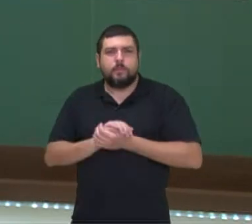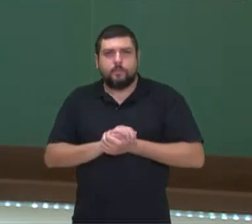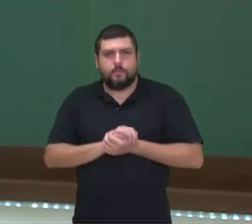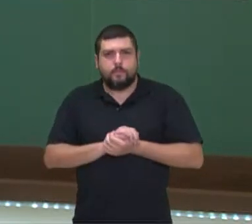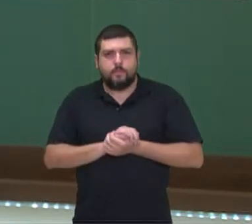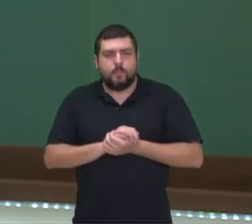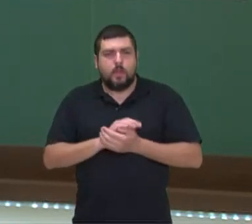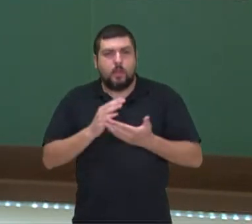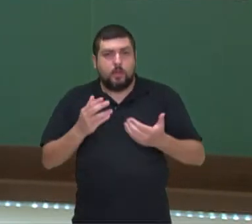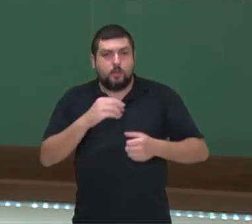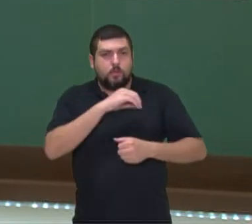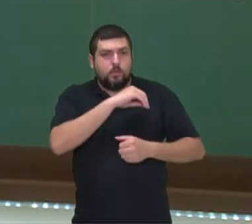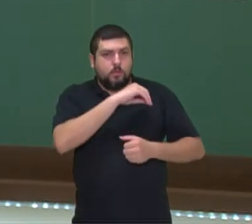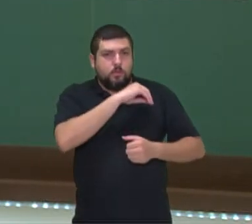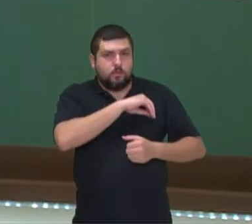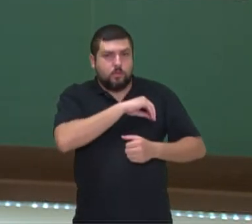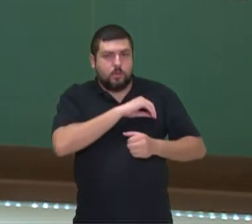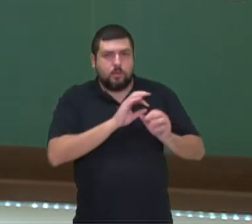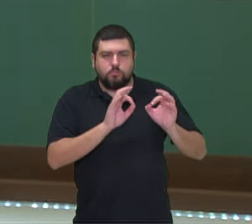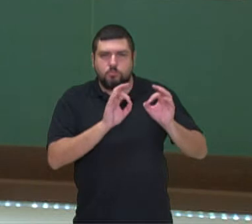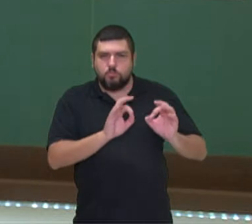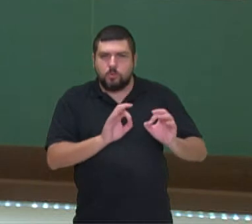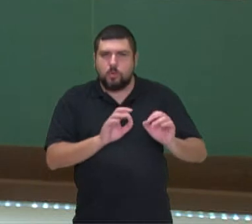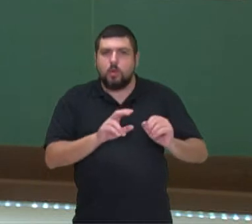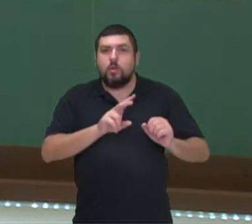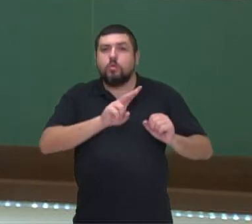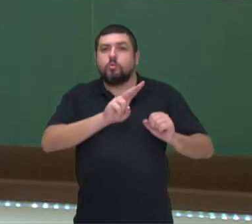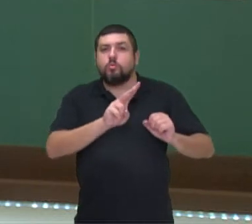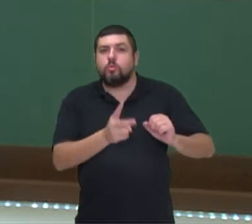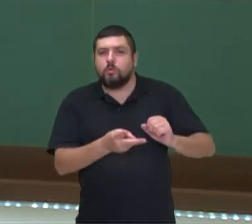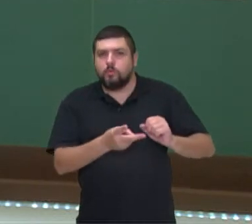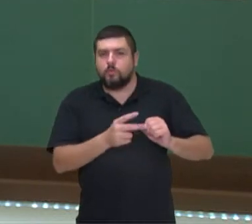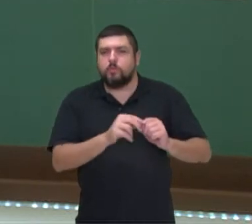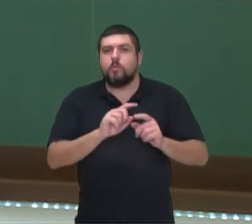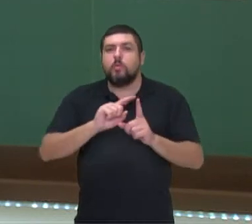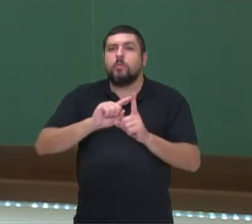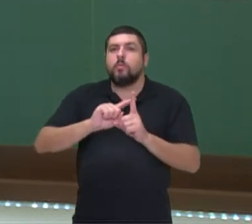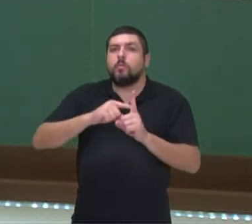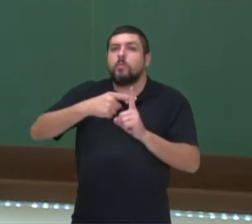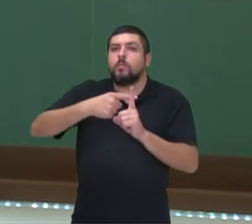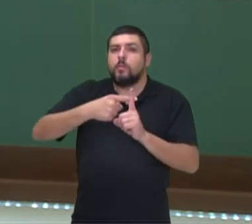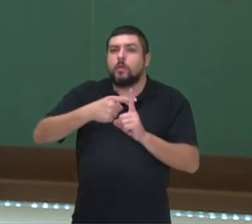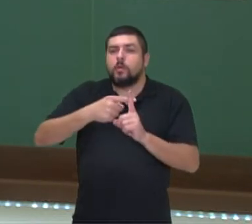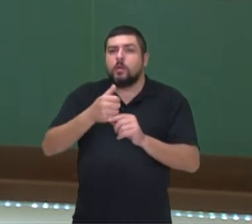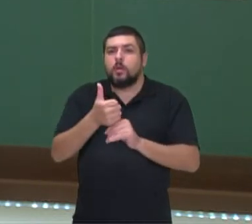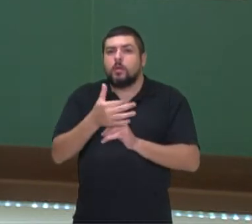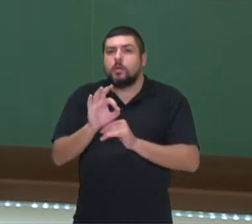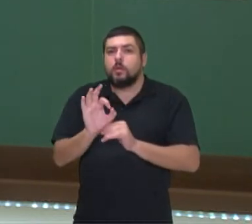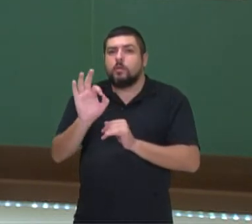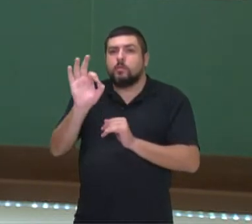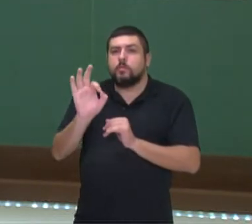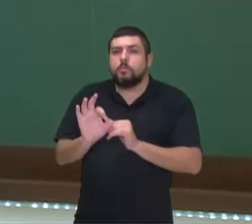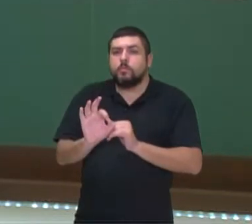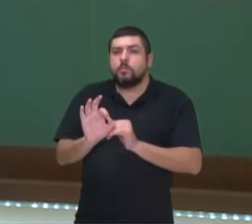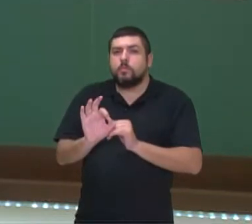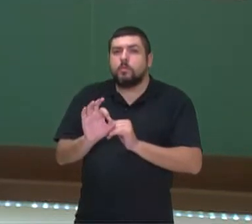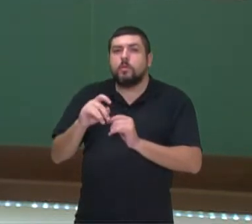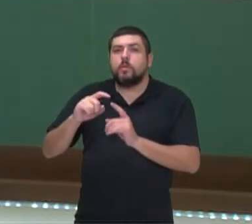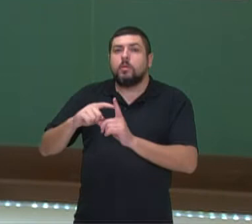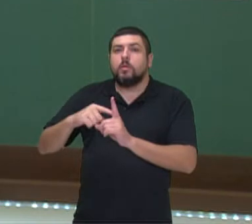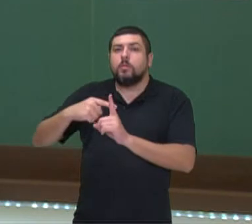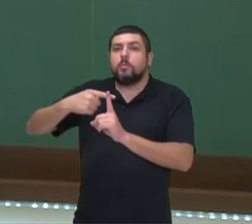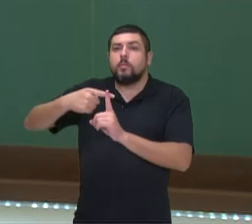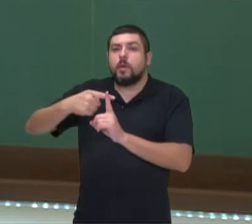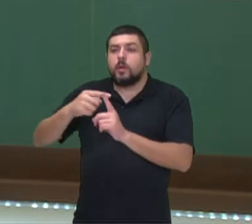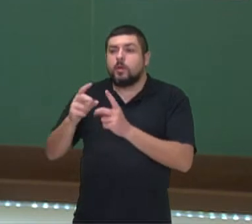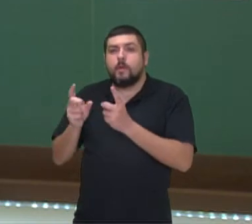Então, o salário vai ser 2.000, que é a parte fixa, mais 10% vezes o quê? O valor da venda, que é o V.